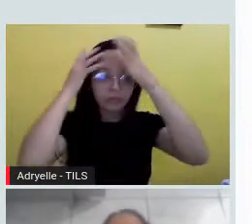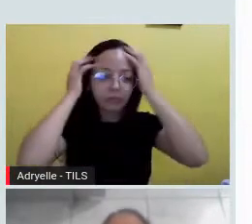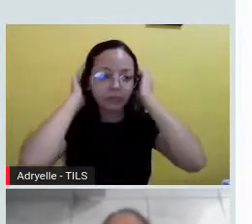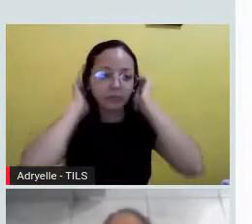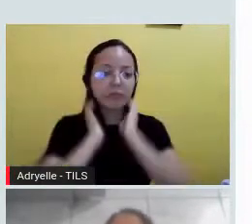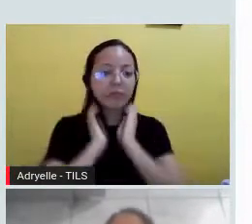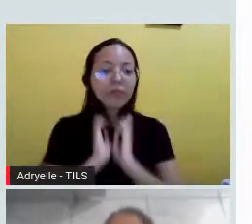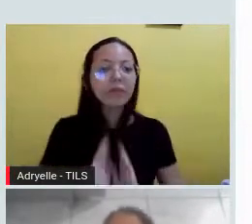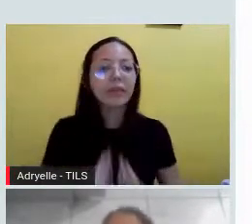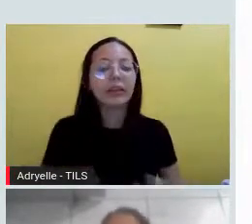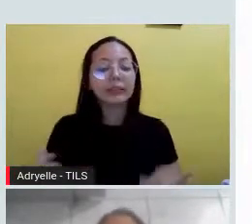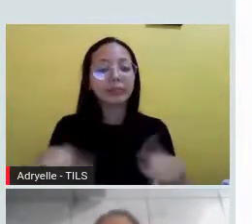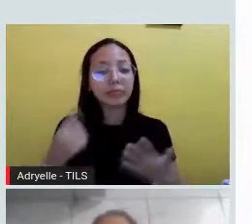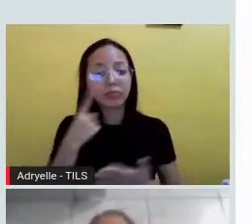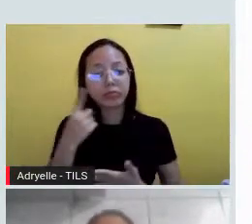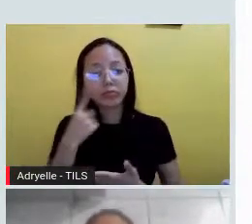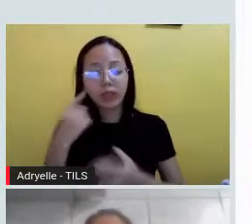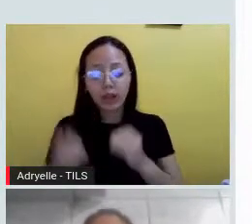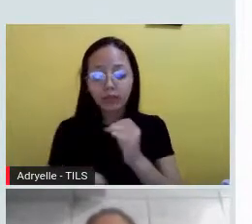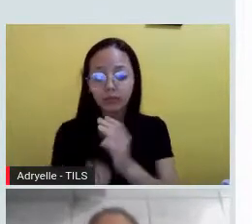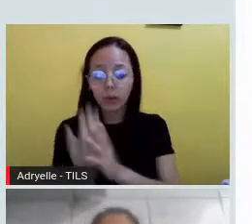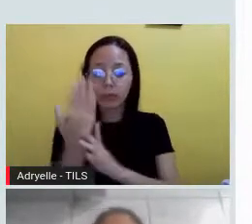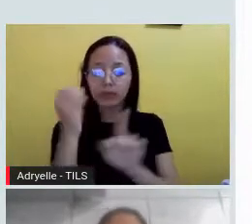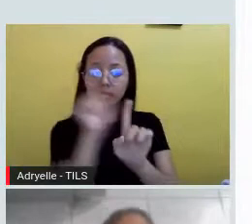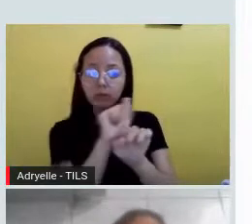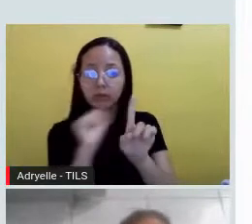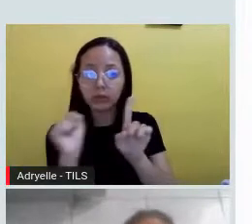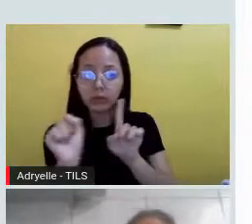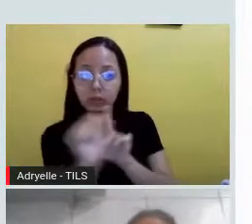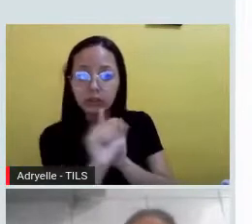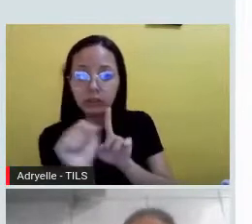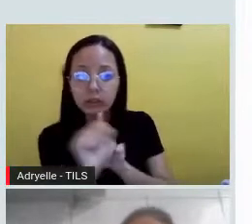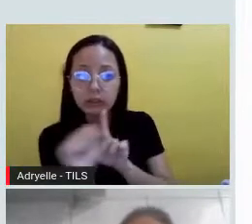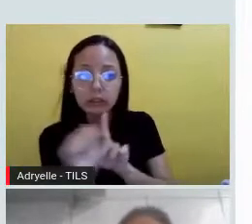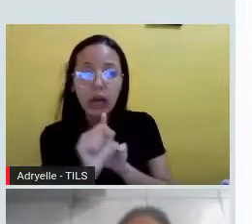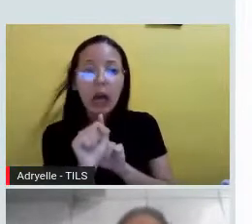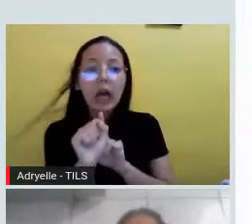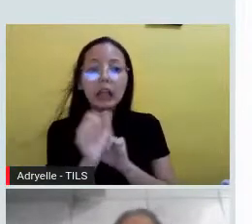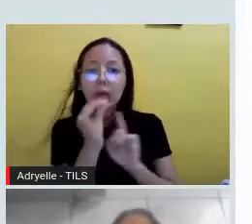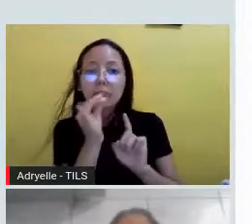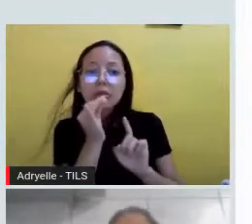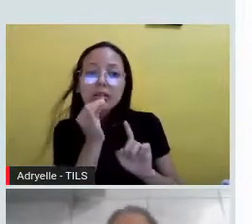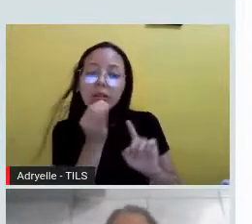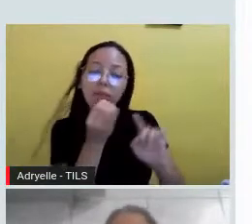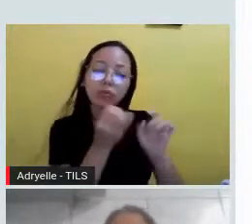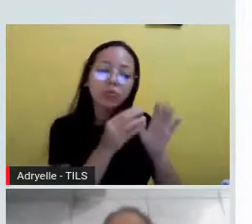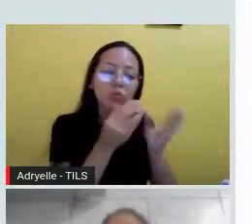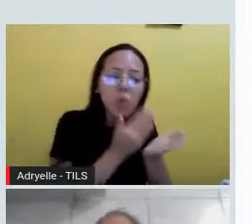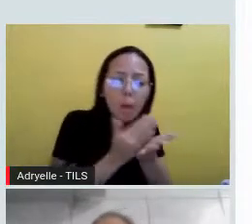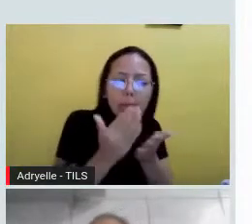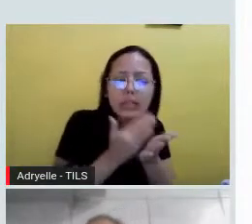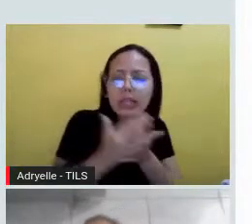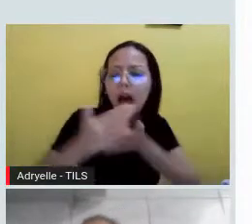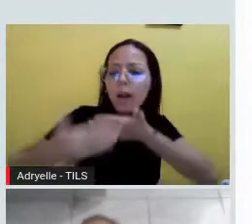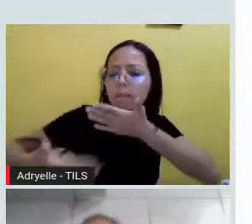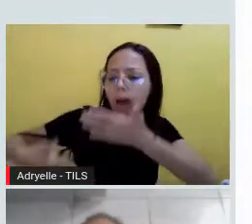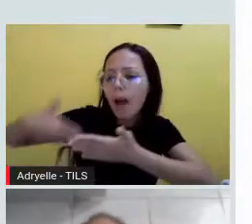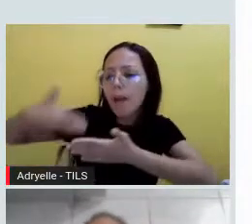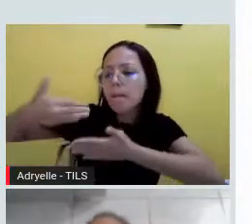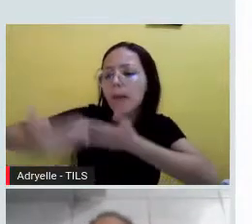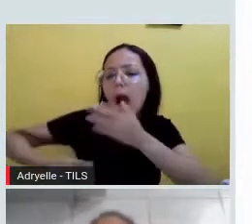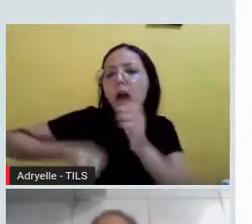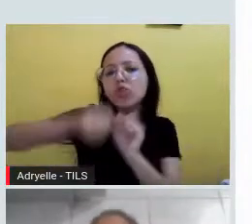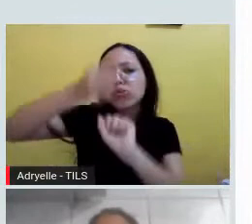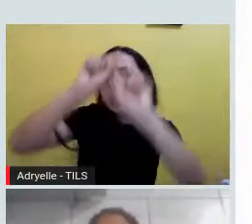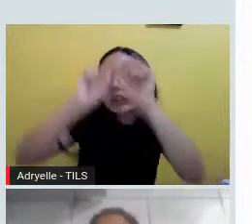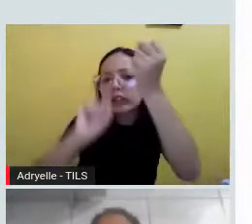Então, a formação de uma sociedade que se industrializava e urbanizava um